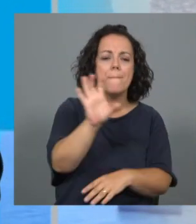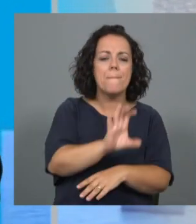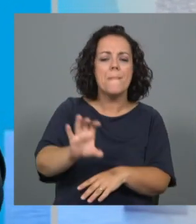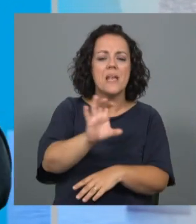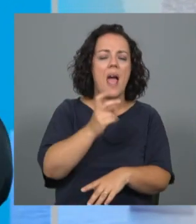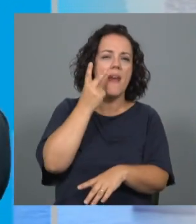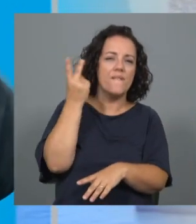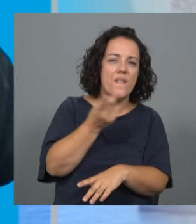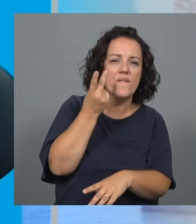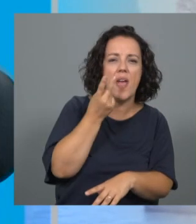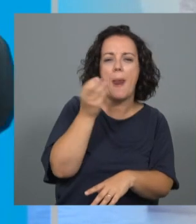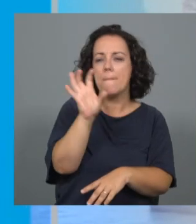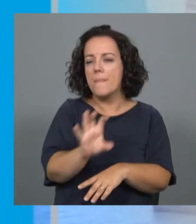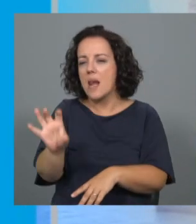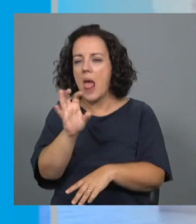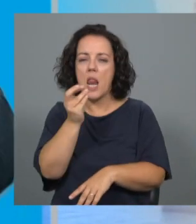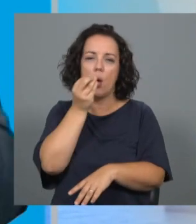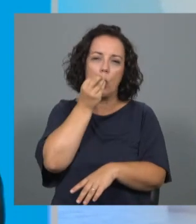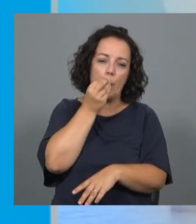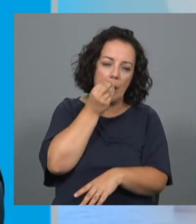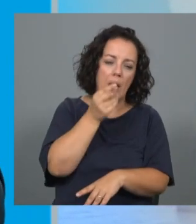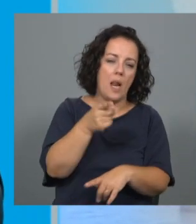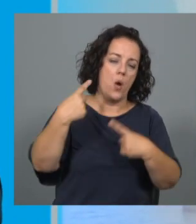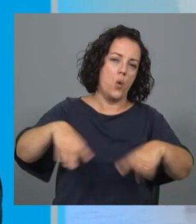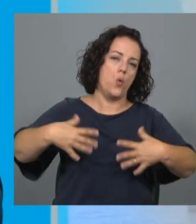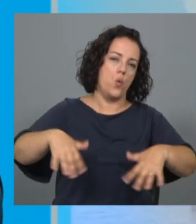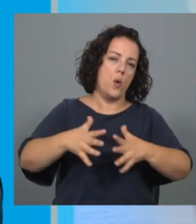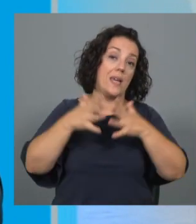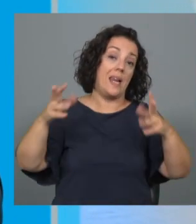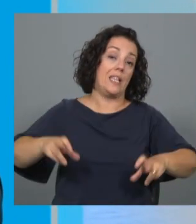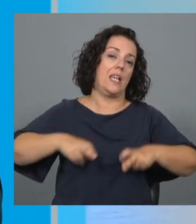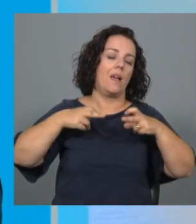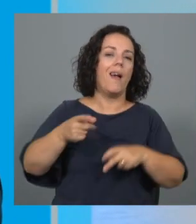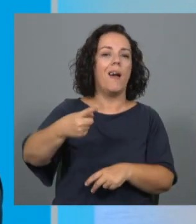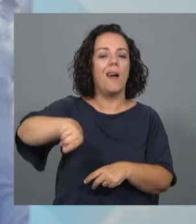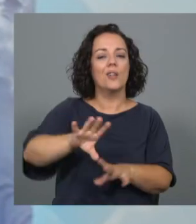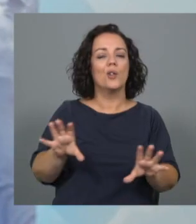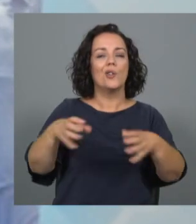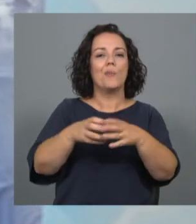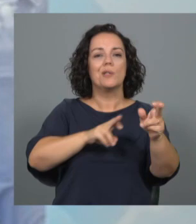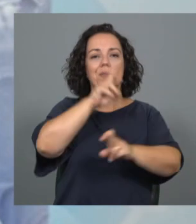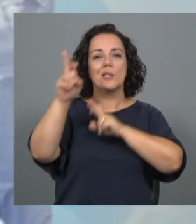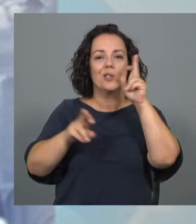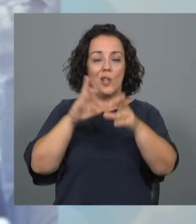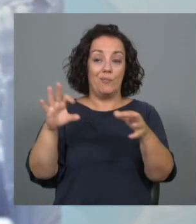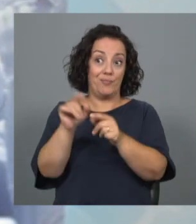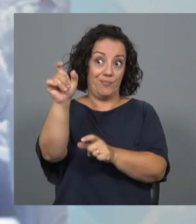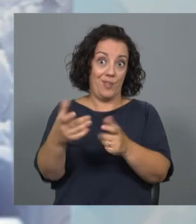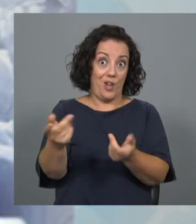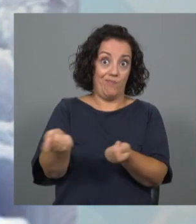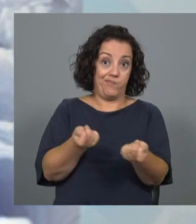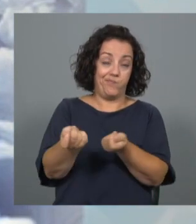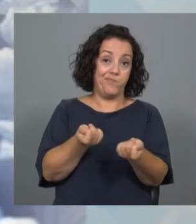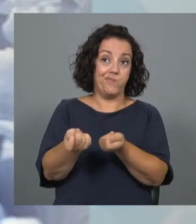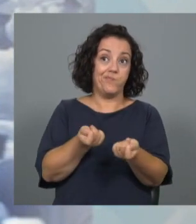de comer. Há um grande enriquecimento nesta partilha. E as obras missionárias pontifícias, das quais está agora à frente entre nós, é